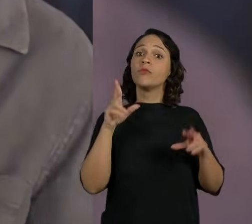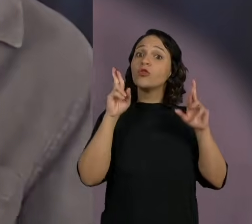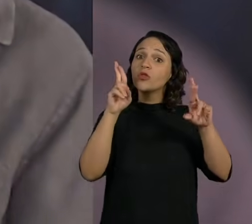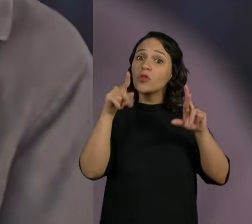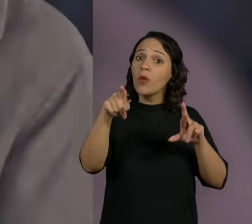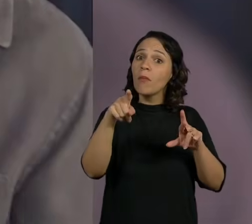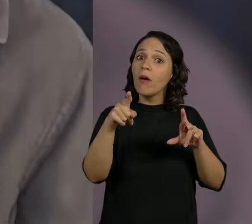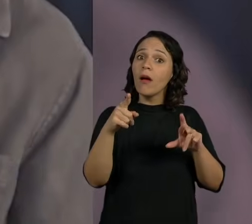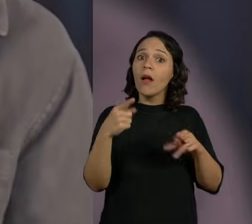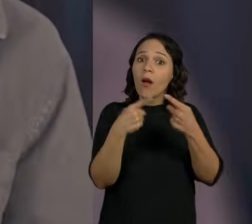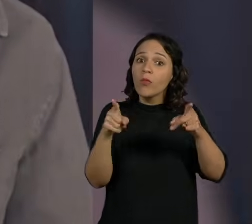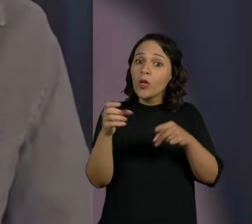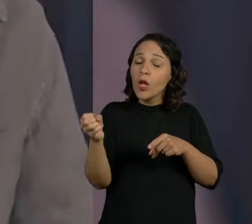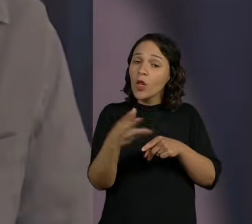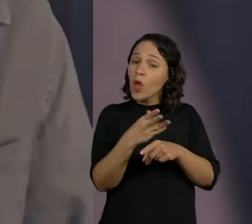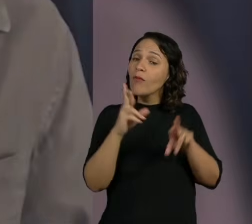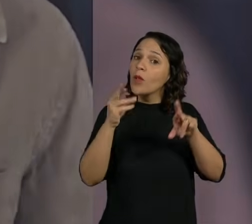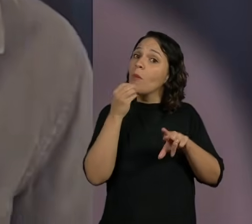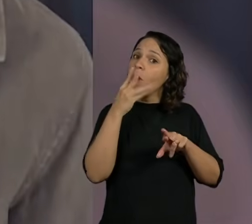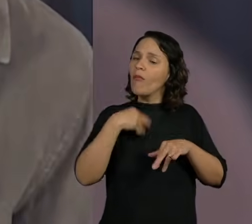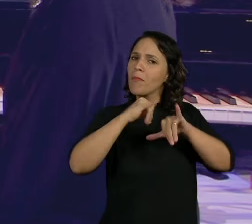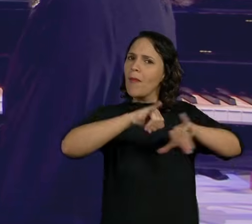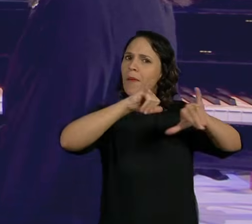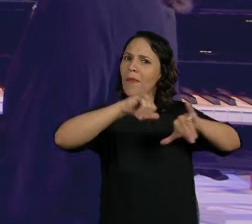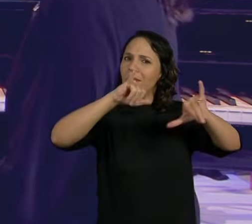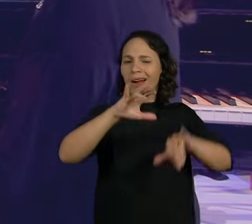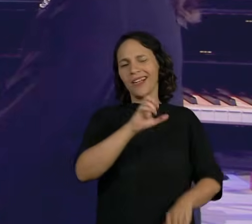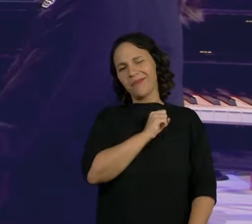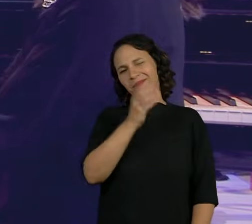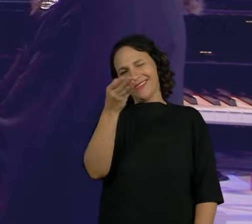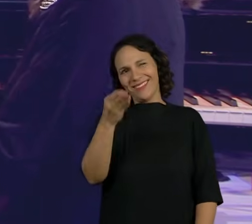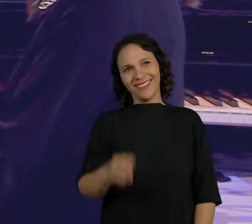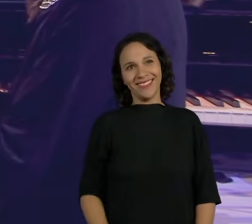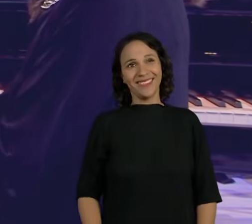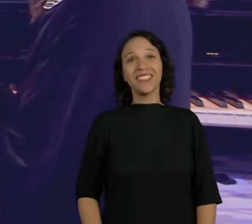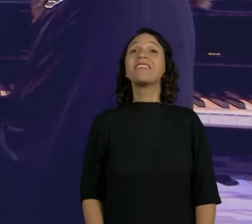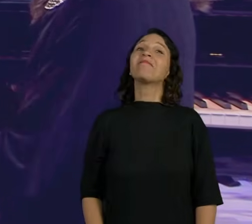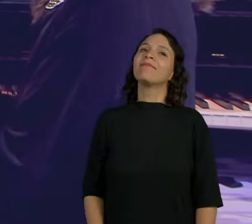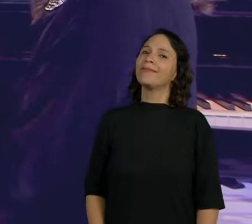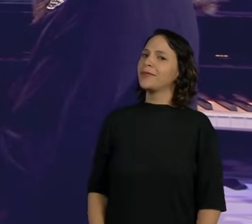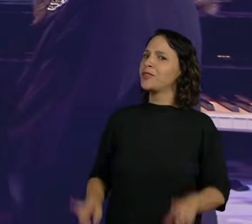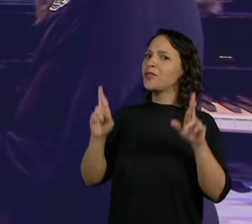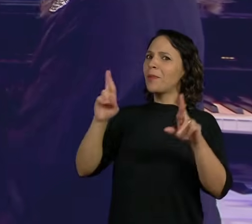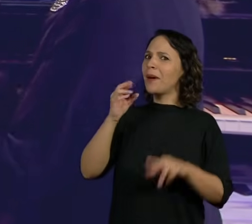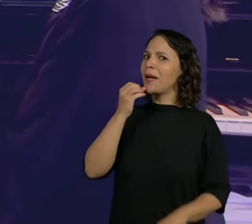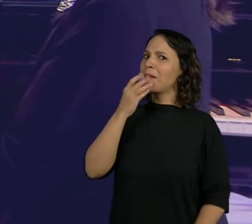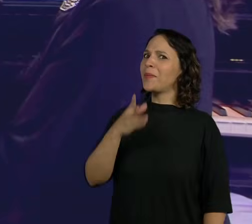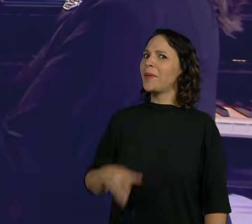eu vou divulgar pra todo mundo, viu? Te amo, meu irmão. Tomara que preste, é ótimo.